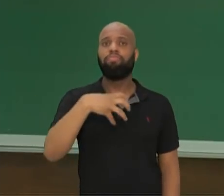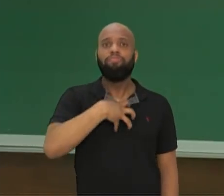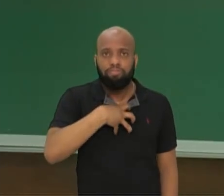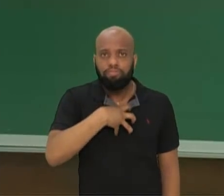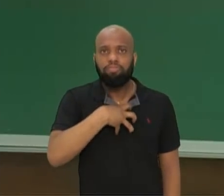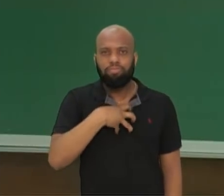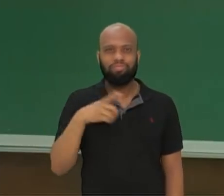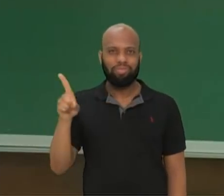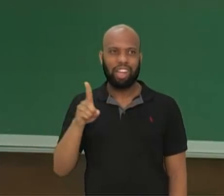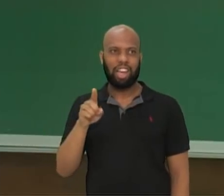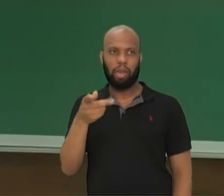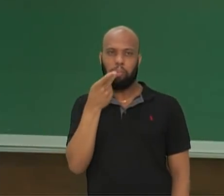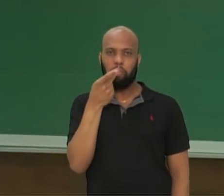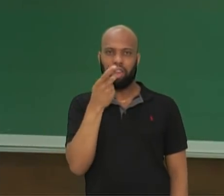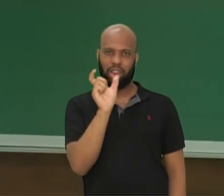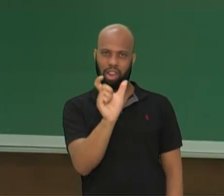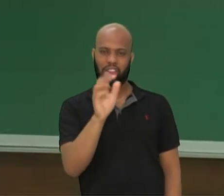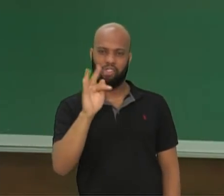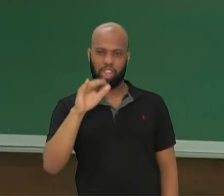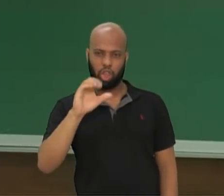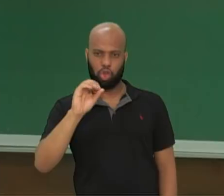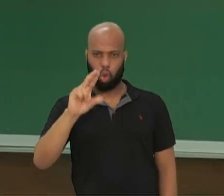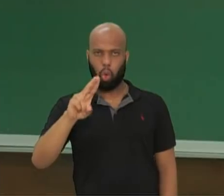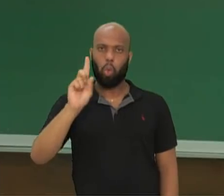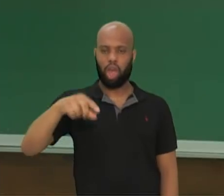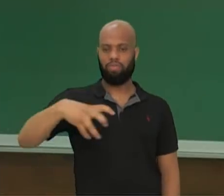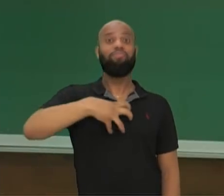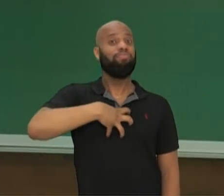acertaram o exercício. Vamos para o próximo?